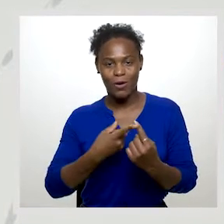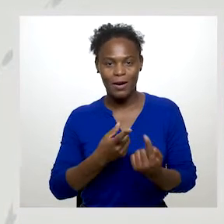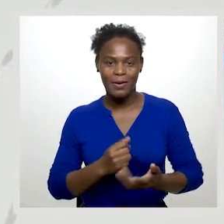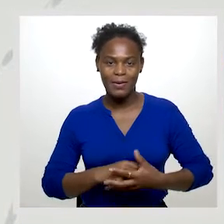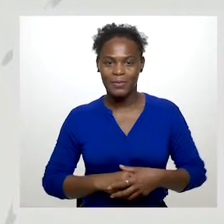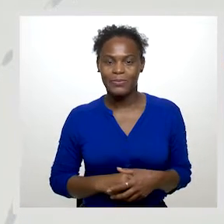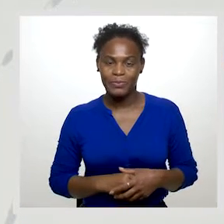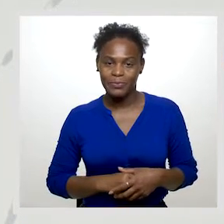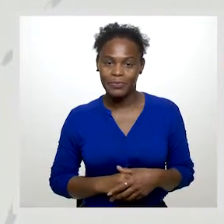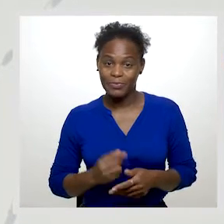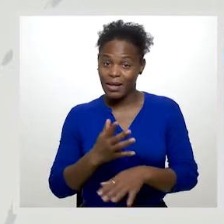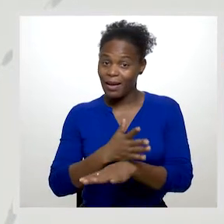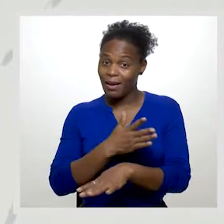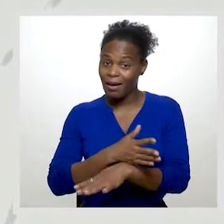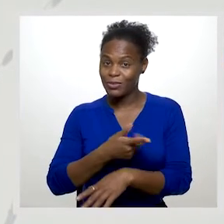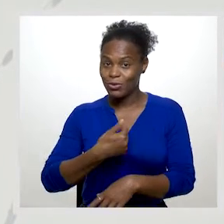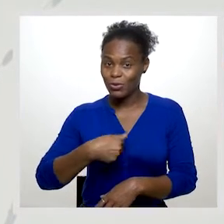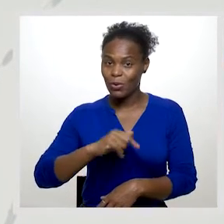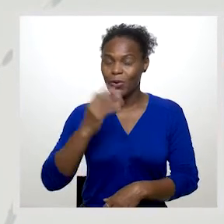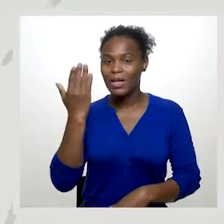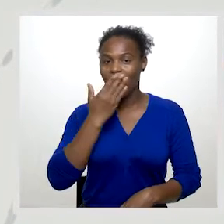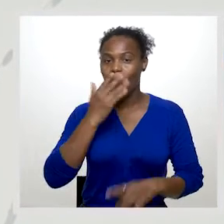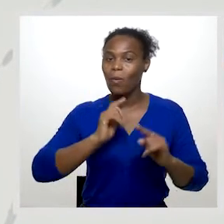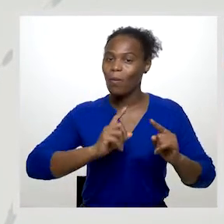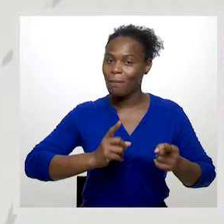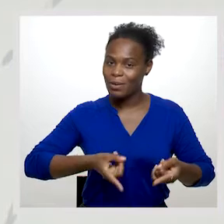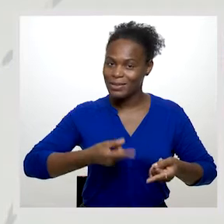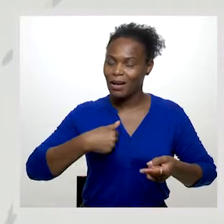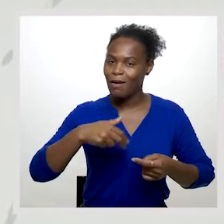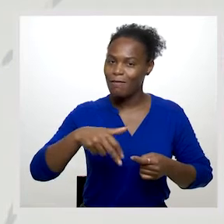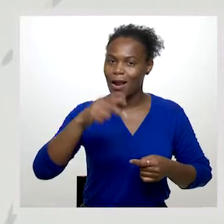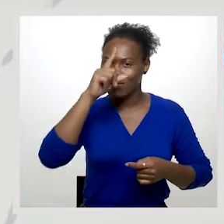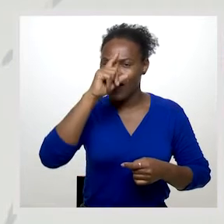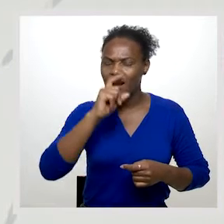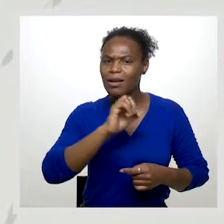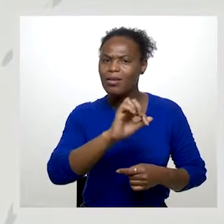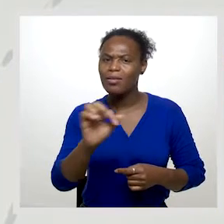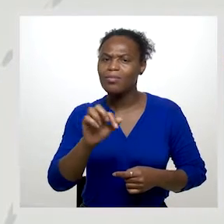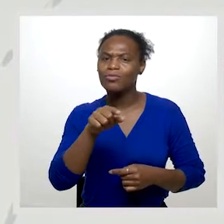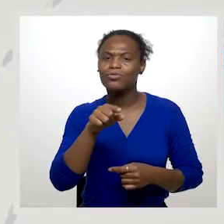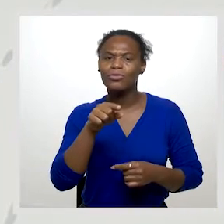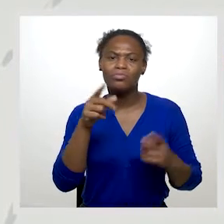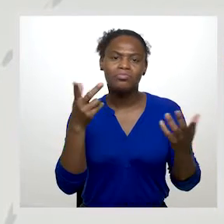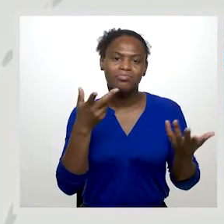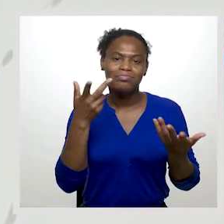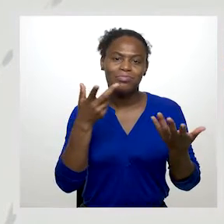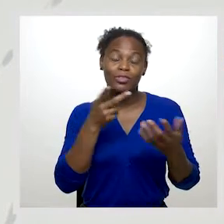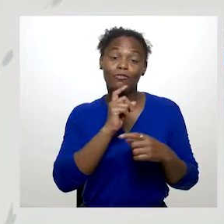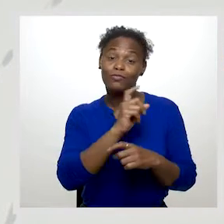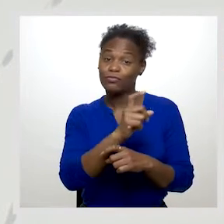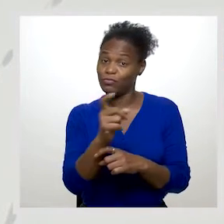ano. Antes de começarmos a nossa aula, vou relembrar-vos sobre